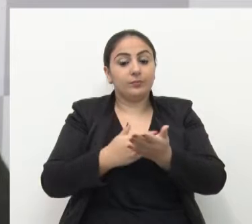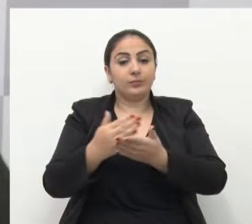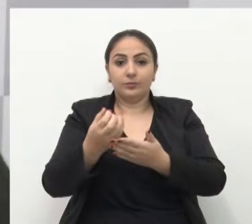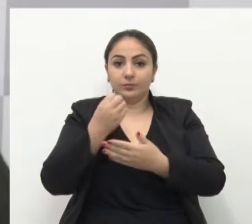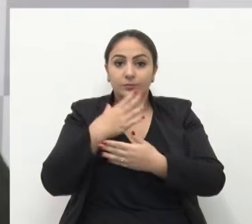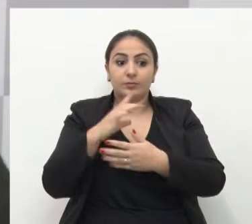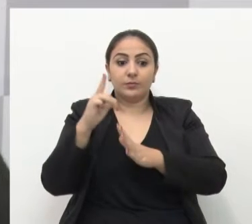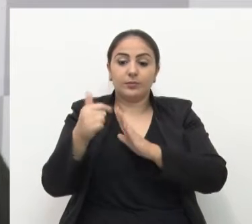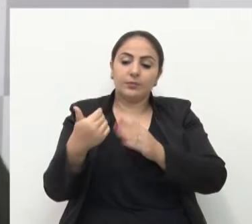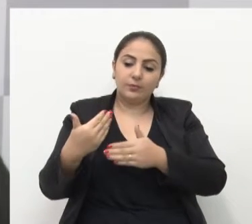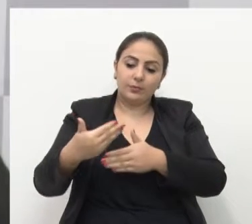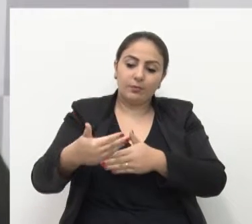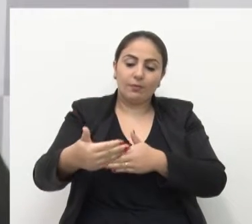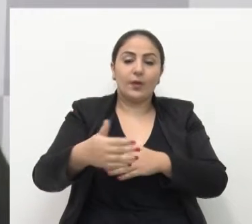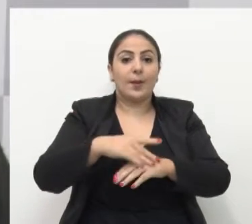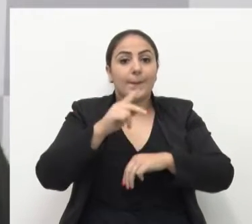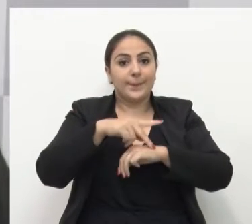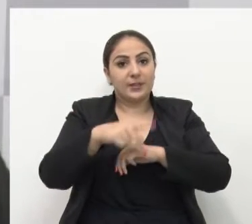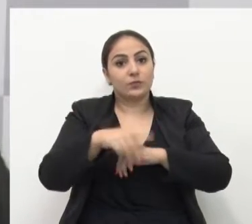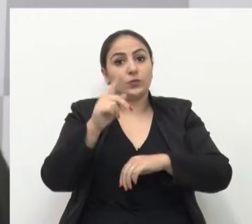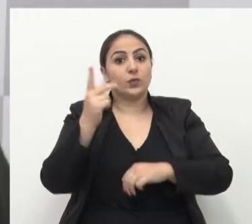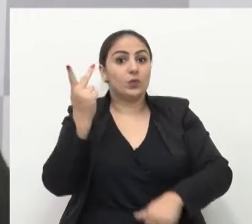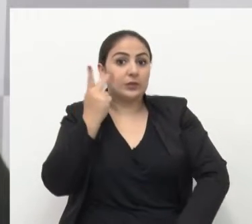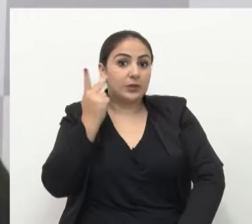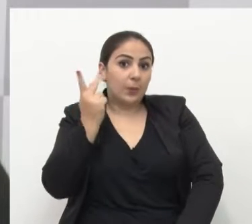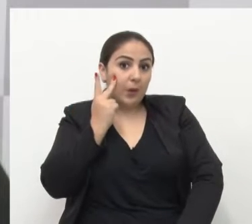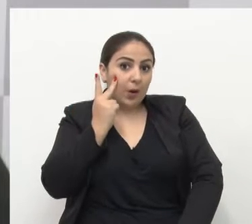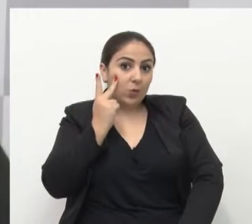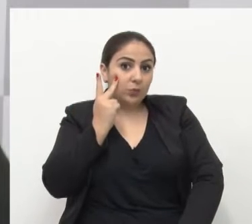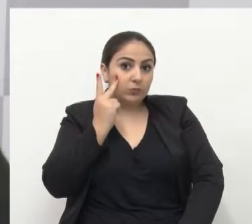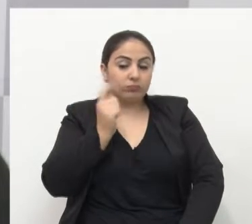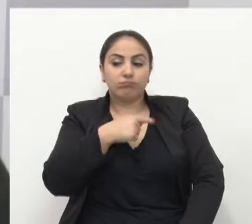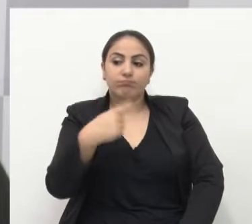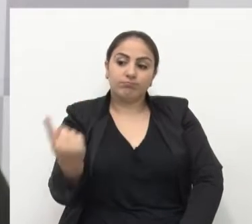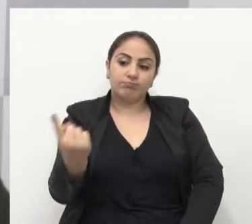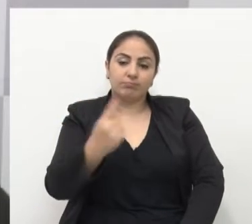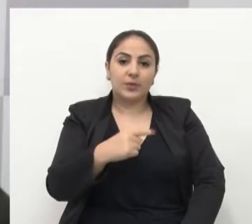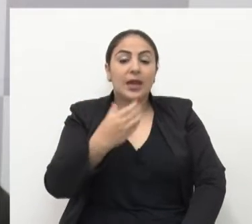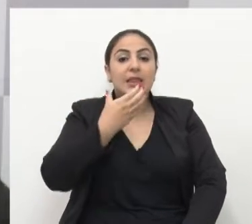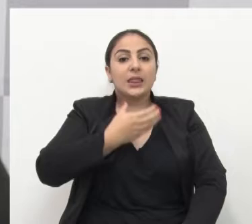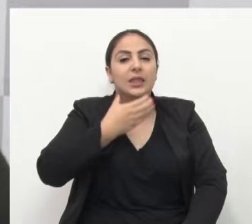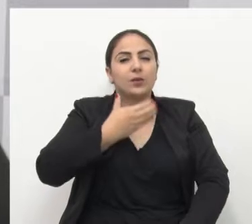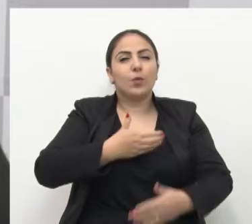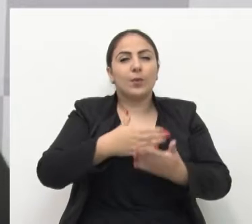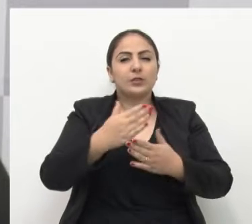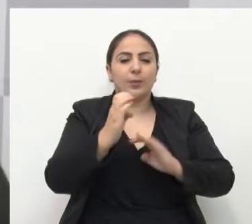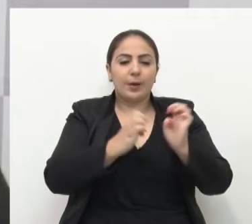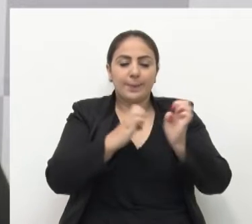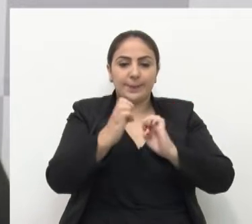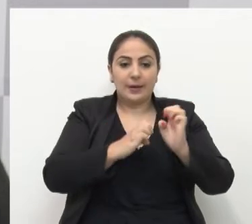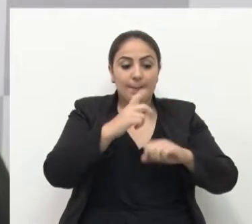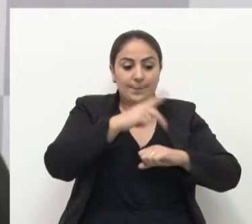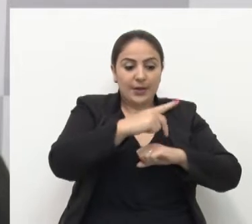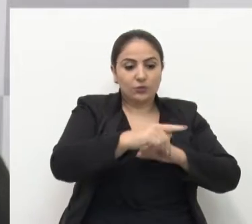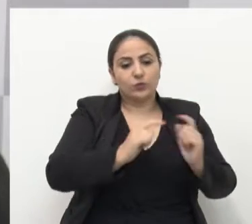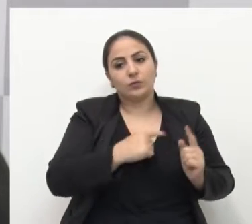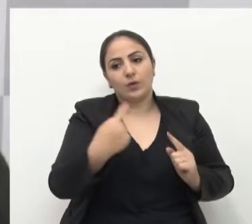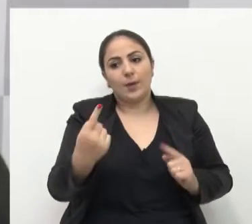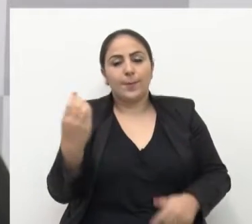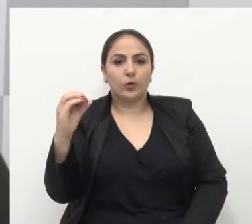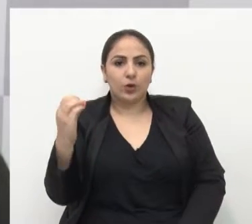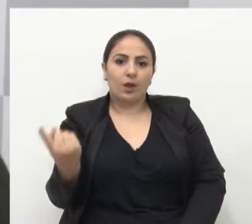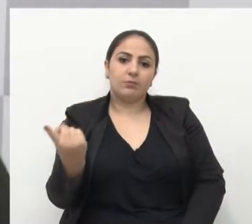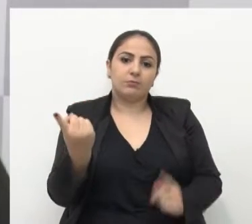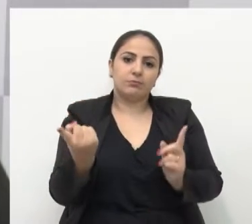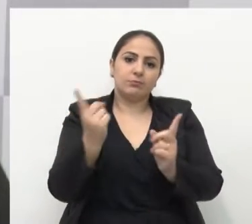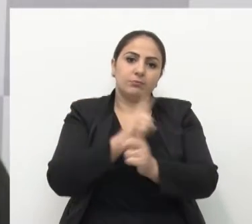gol agora nos próximos dias né paço de são paulo né e em dezembro começa uma empresa quer fazer passo fundo porto